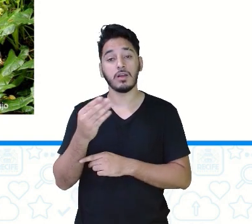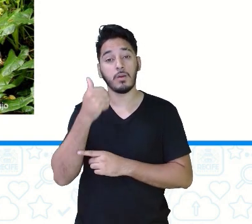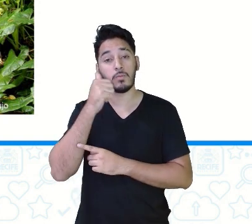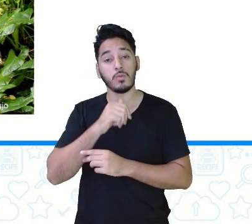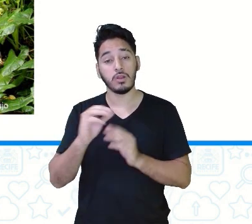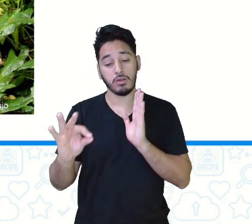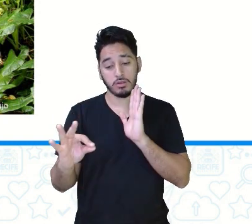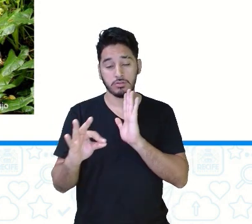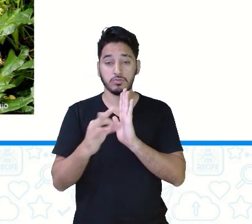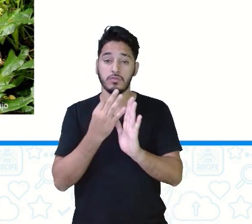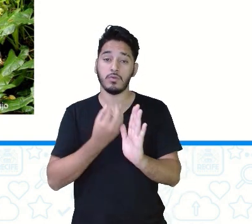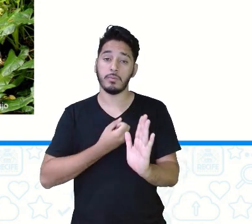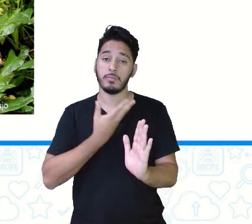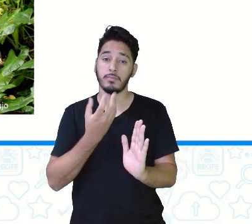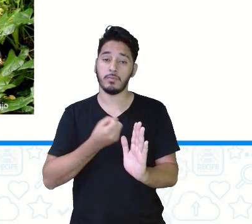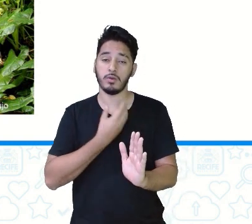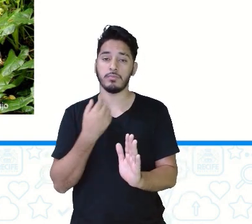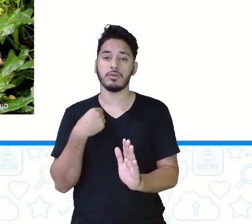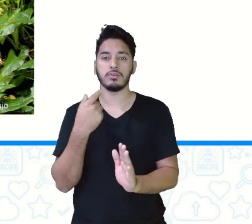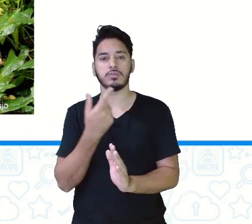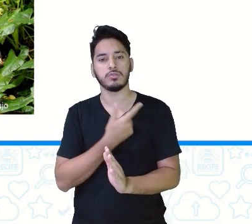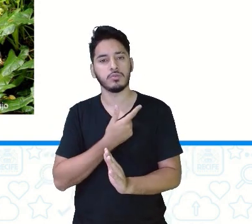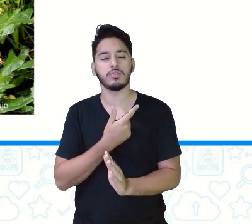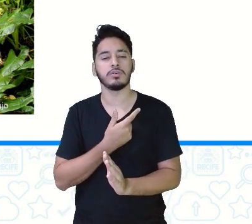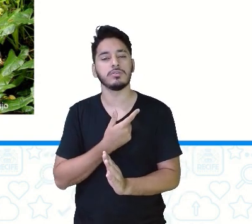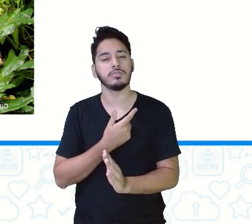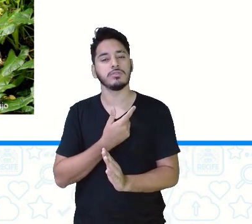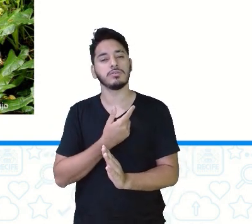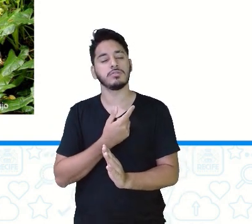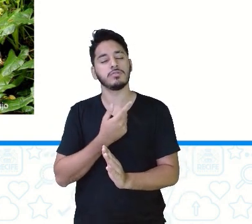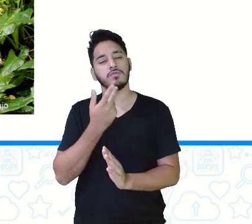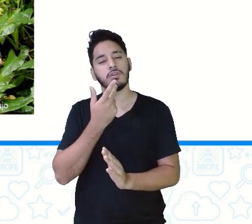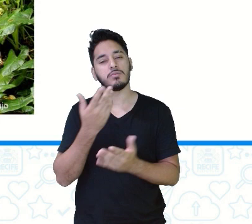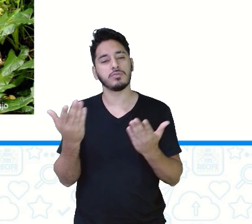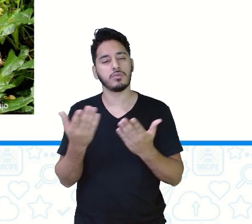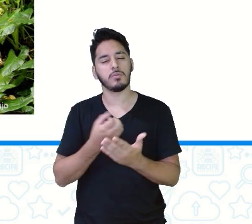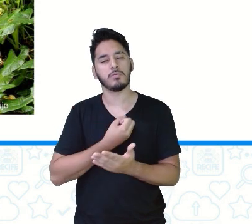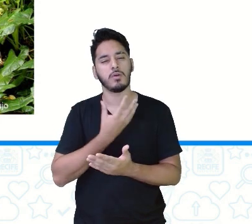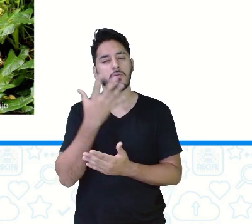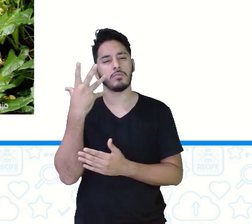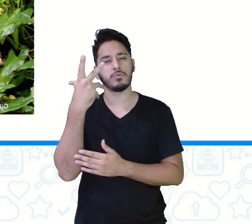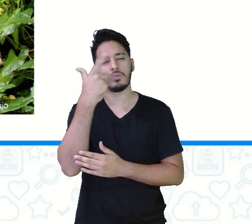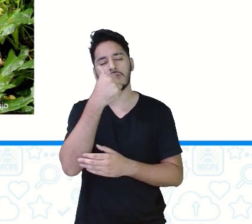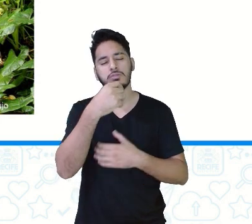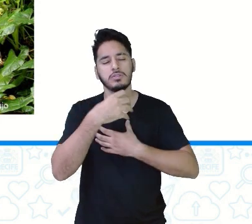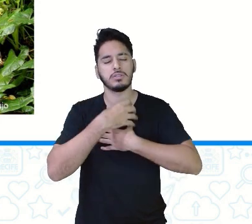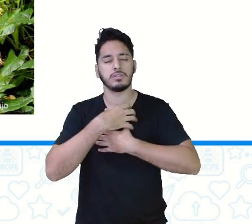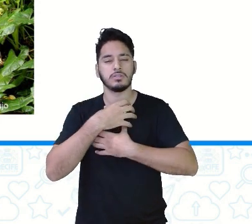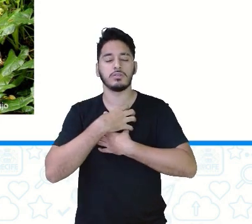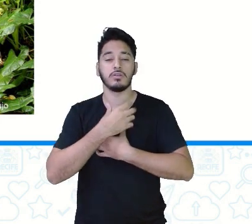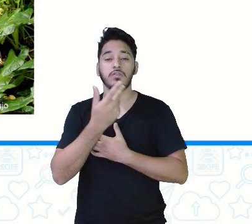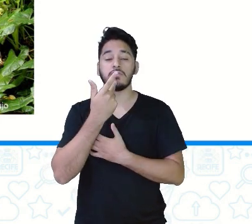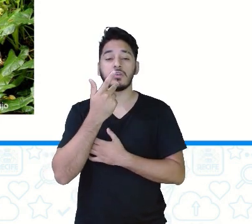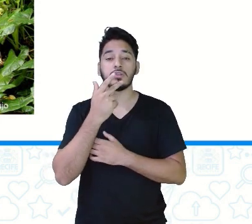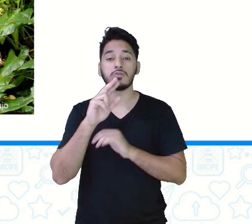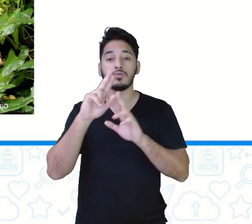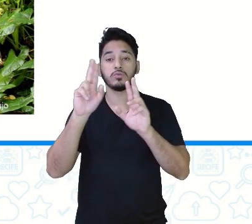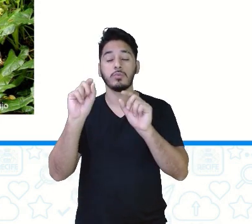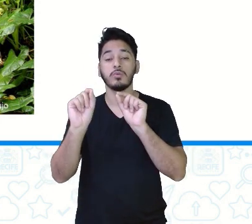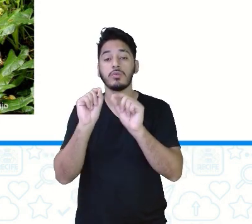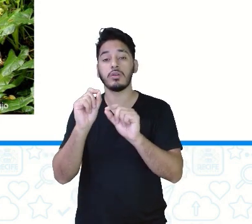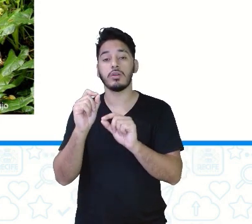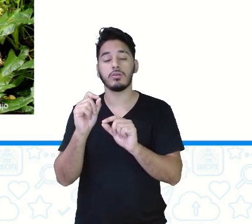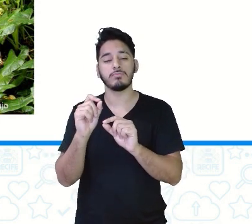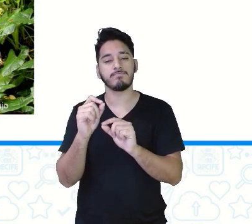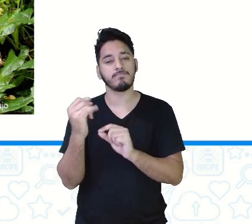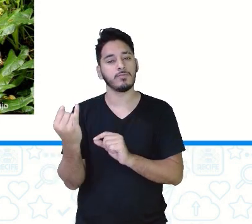que nós lemos agora, que nós ouvimos, tá? Esse poema tão bonito, tão sensível, né? Que fala sobre um assunto bem